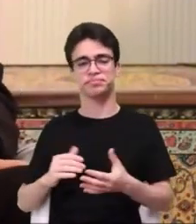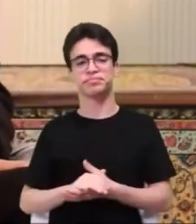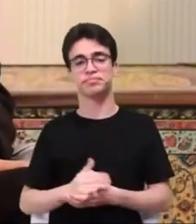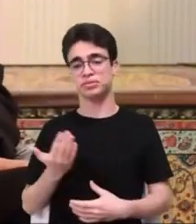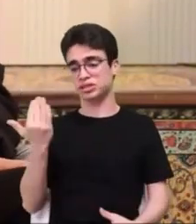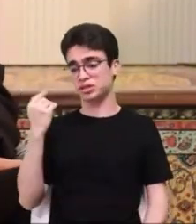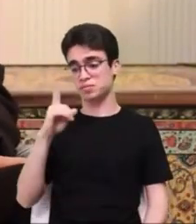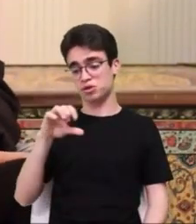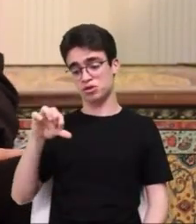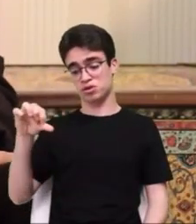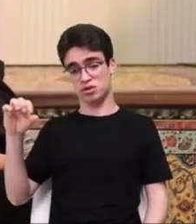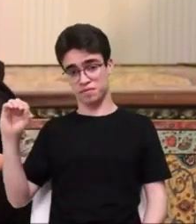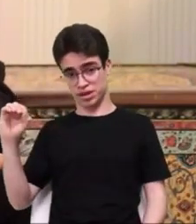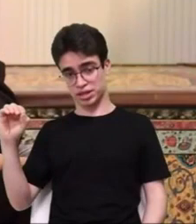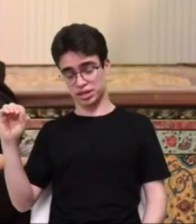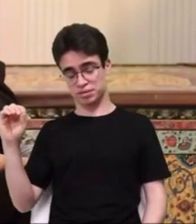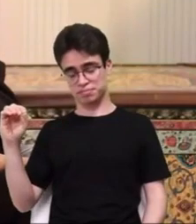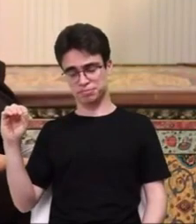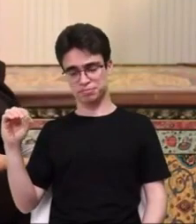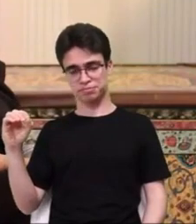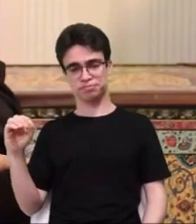Em 1990,